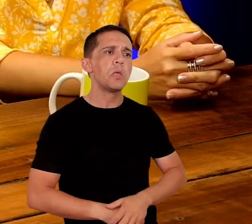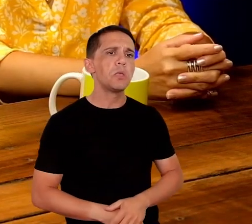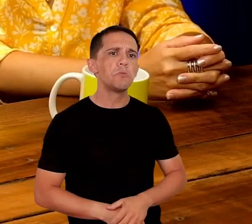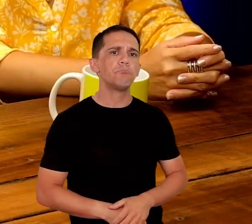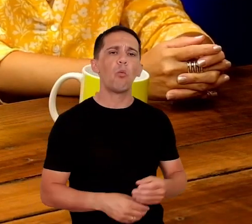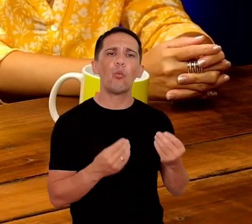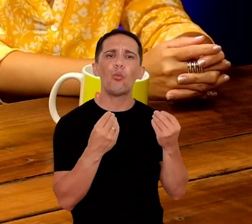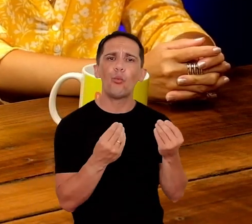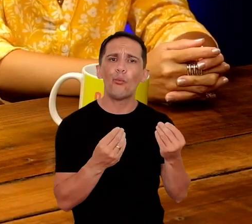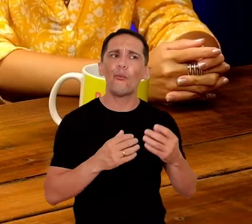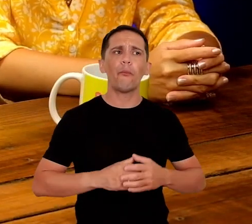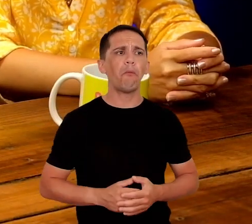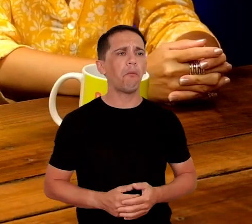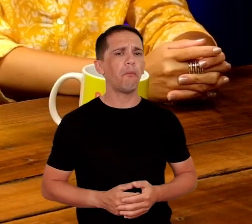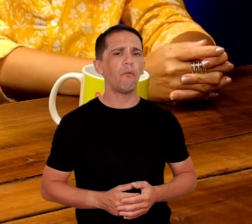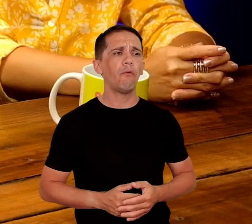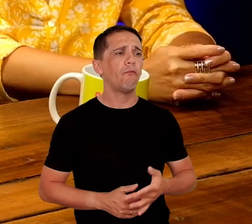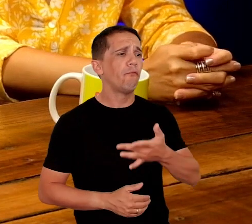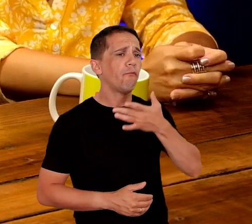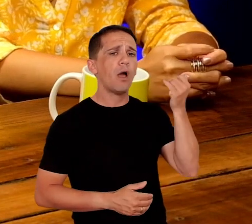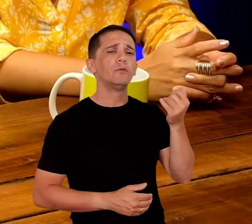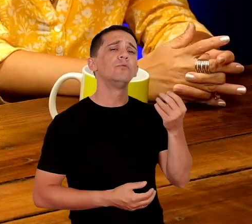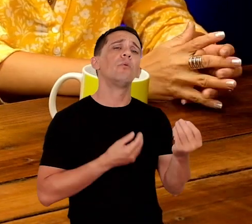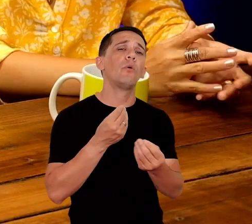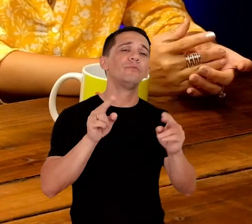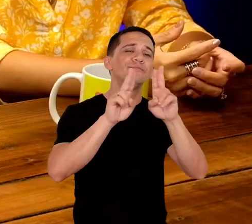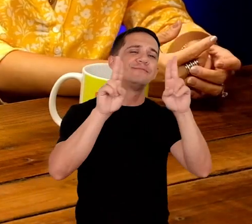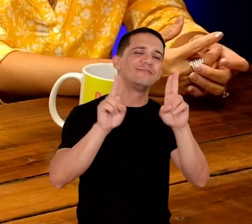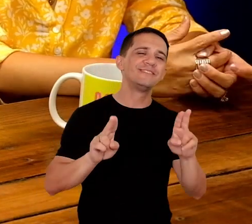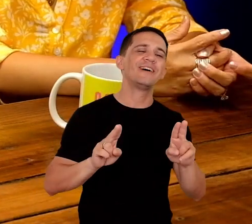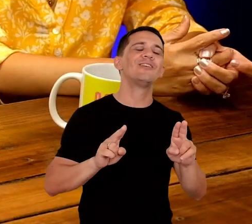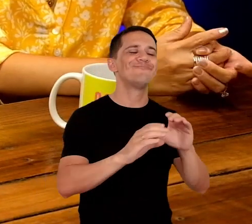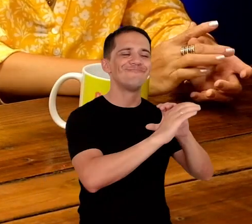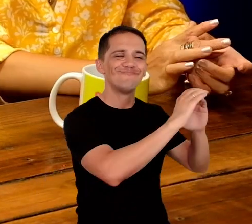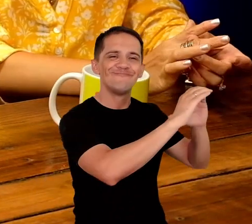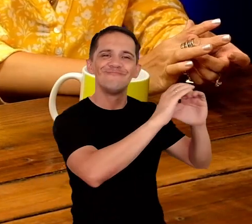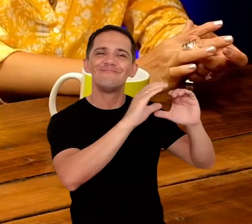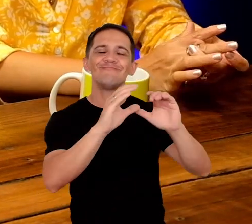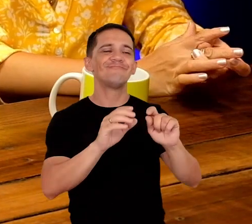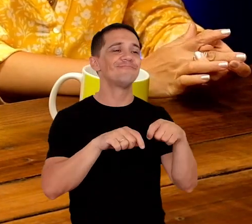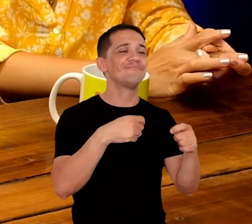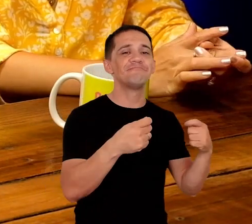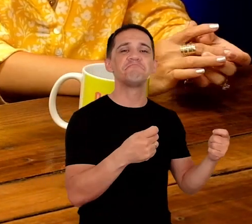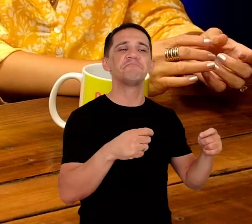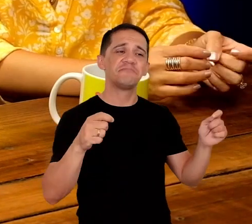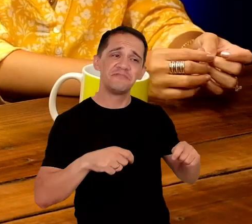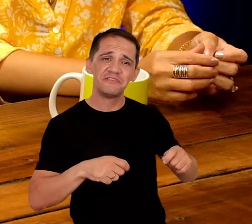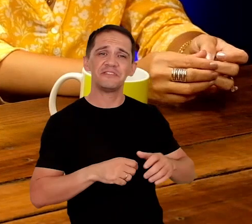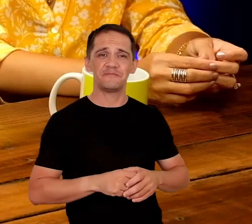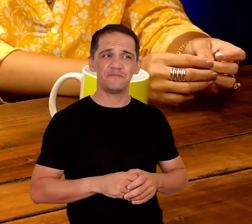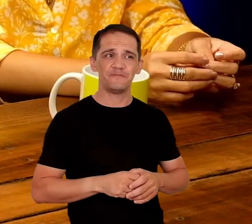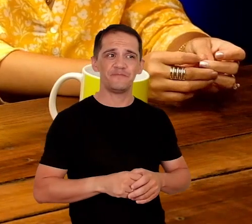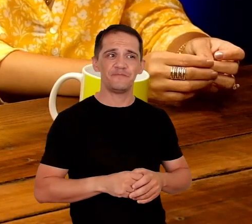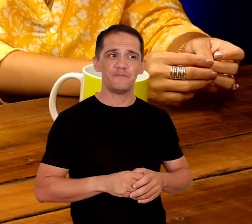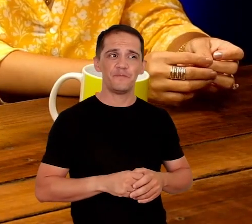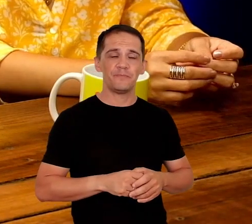né? Camboja. E conseguiam se comunicar tranquilamente, usando a língua universal. Então, eles têm Universal. alguns sinais